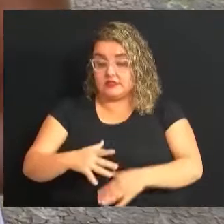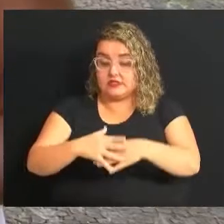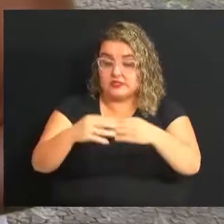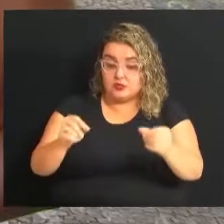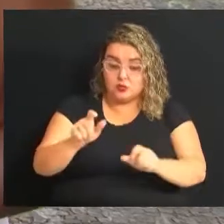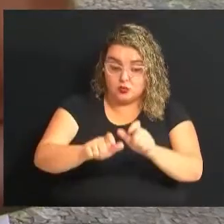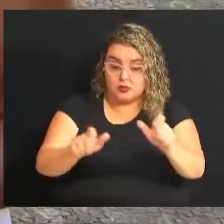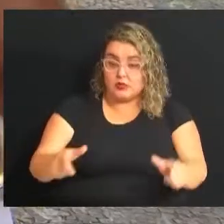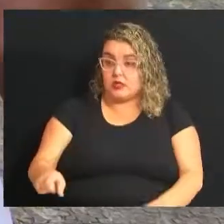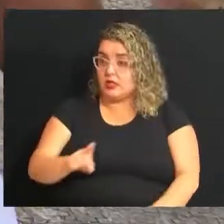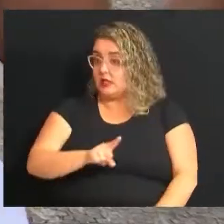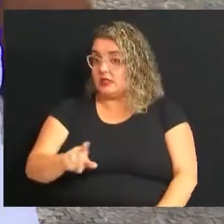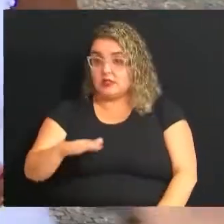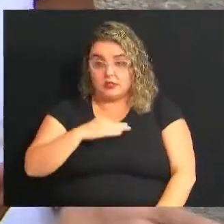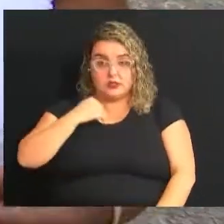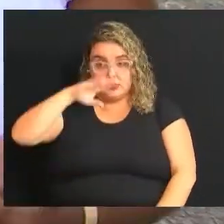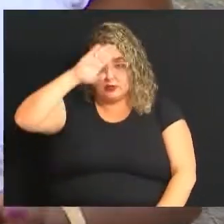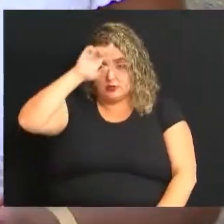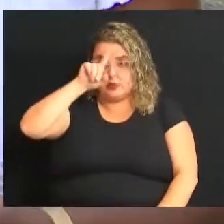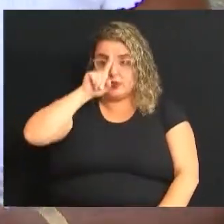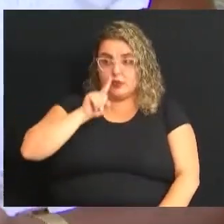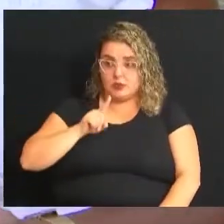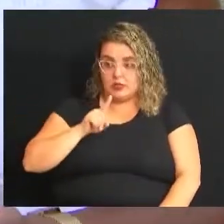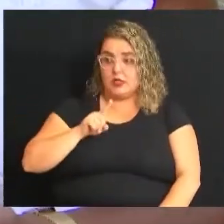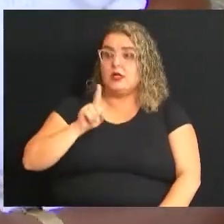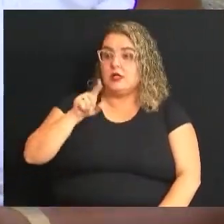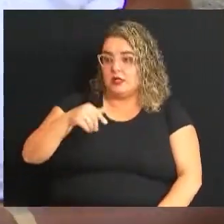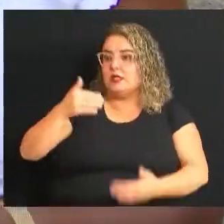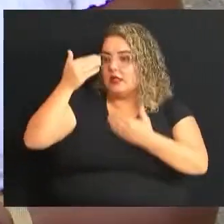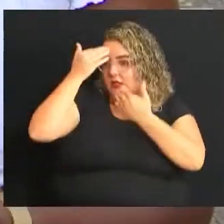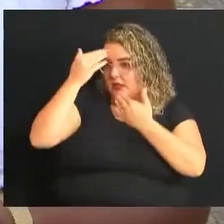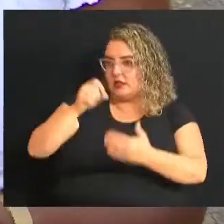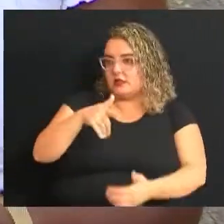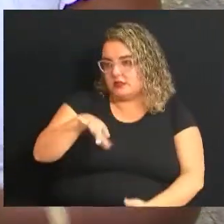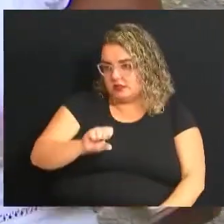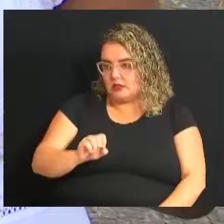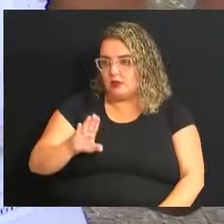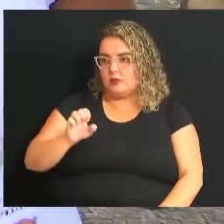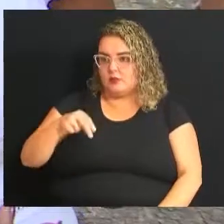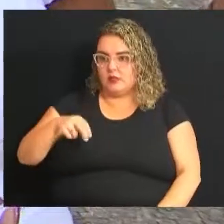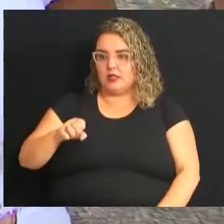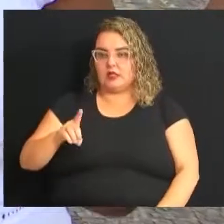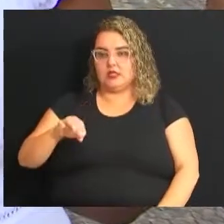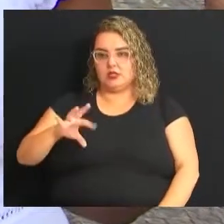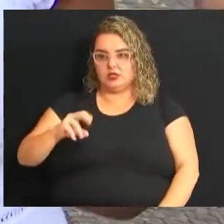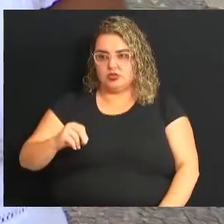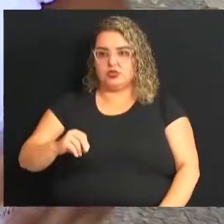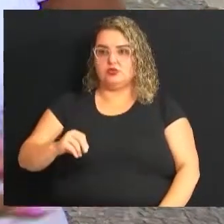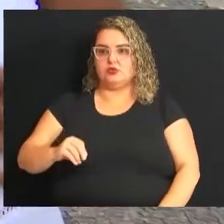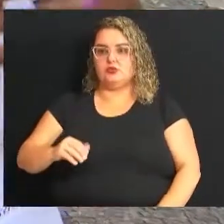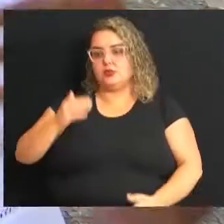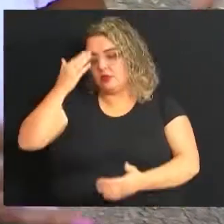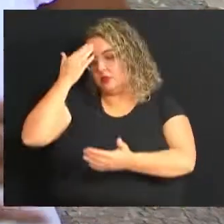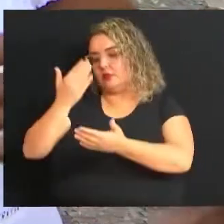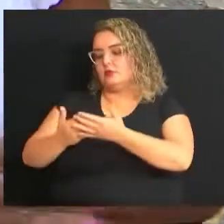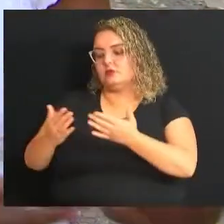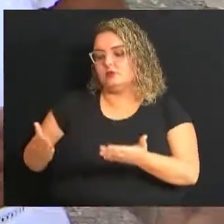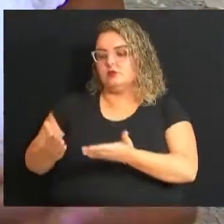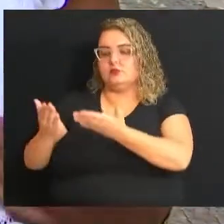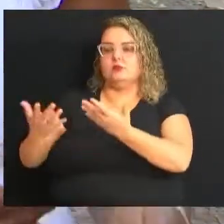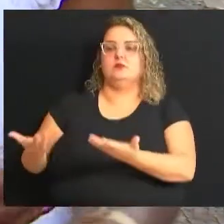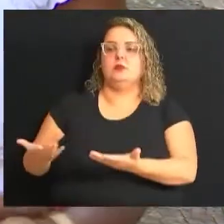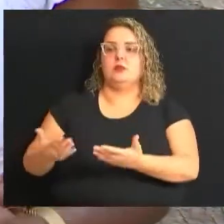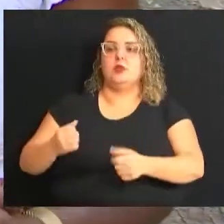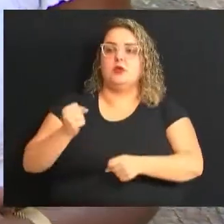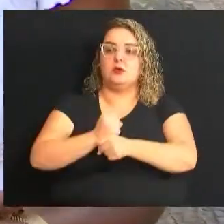não morrer de febre amarela, ele iria agradecer a São Benedito, a quem ele era devoto, e construir a igreja. Só que nesse processo de